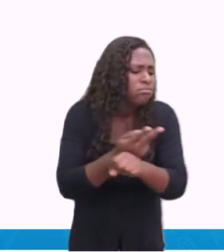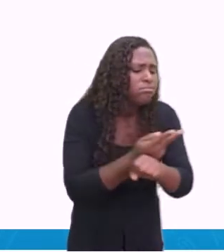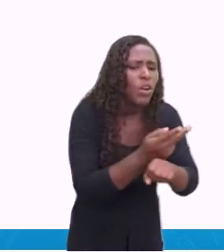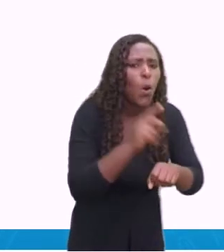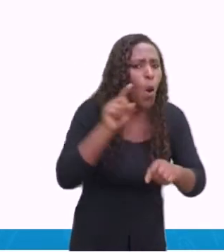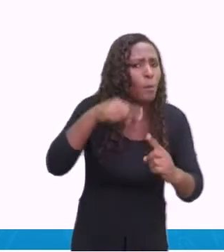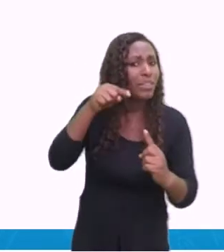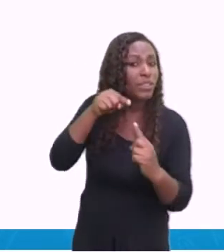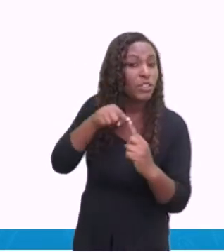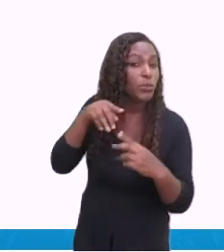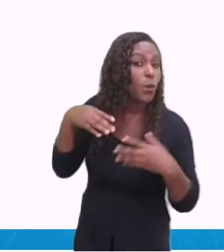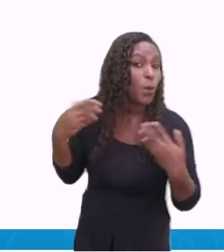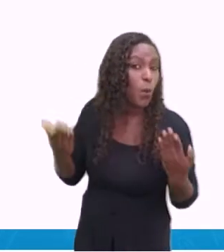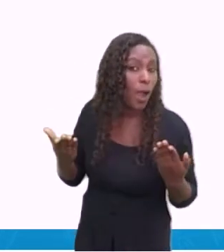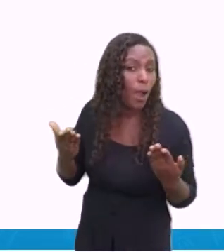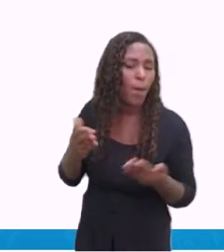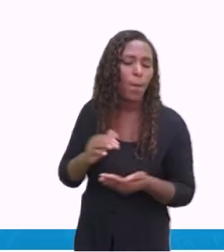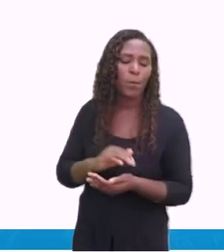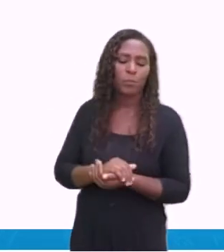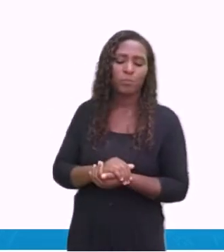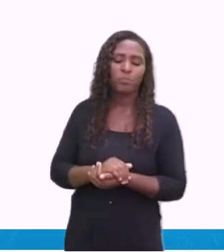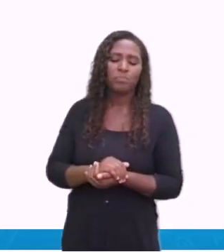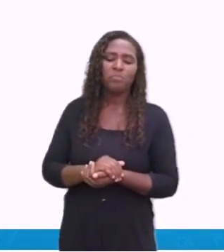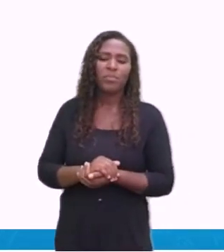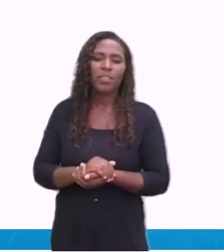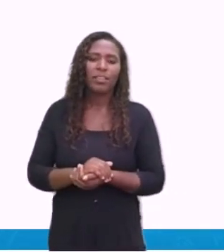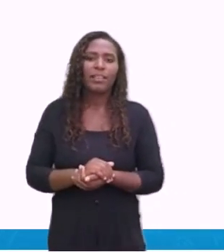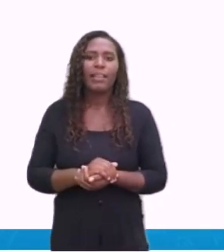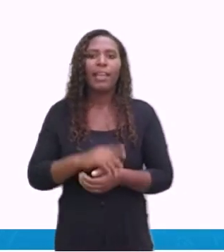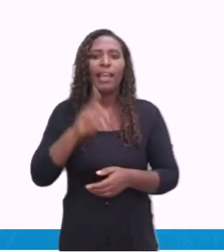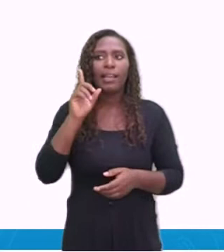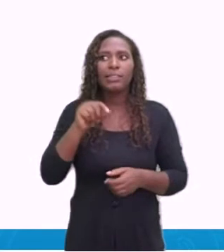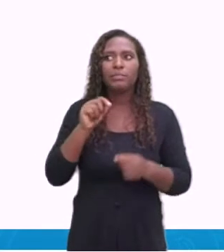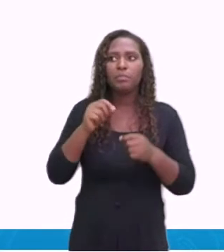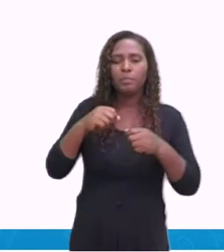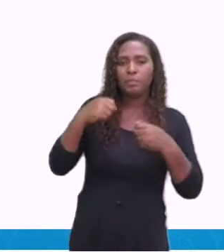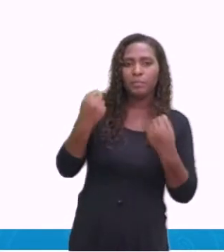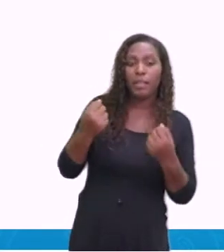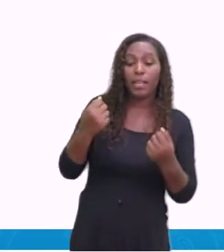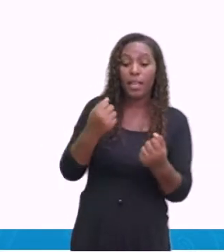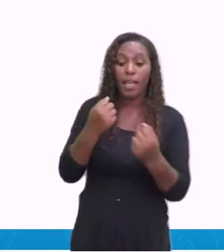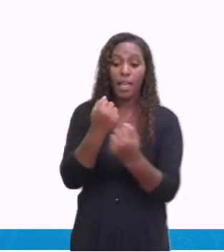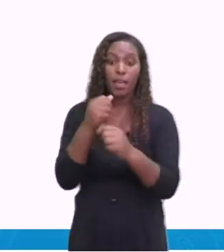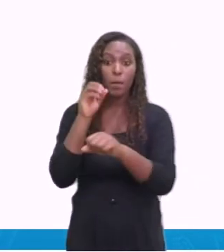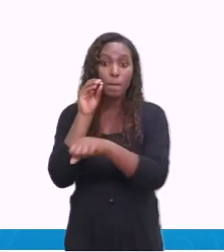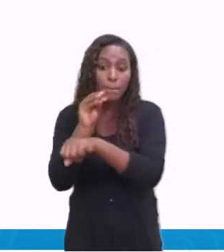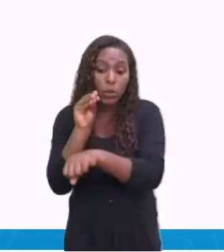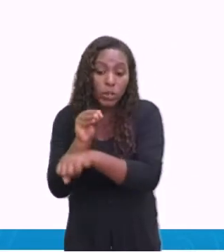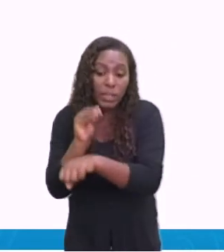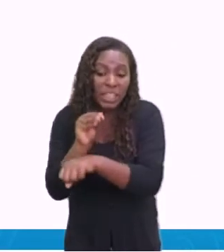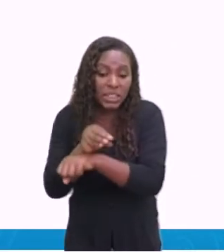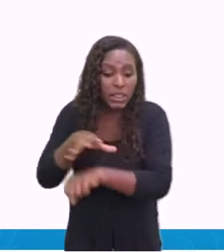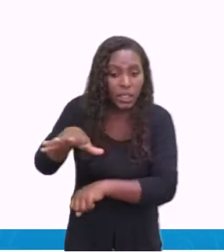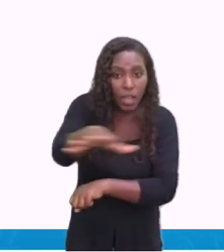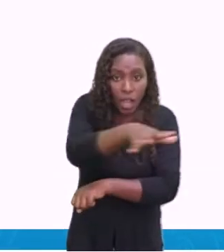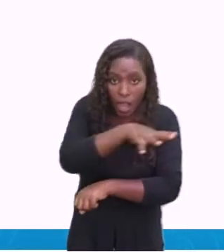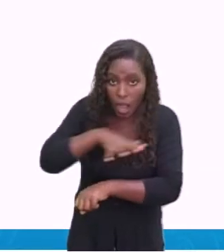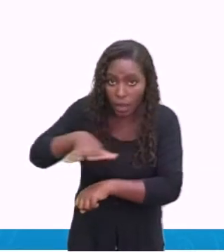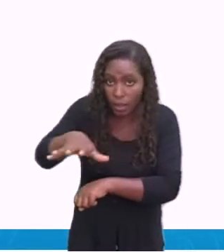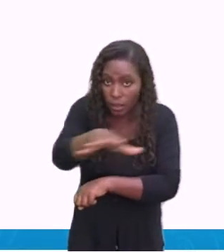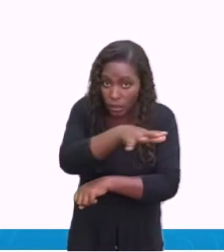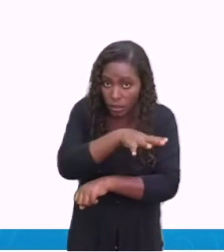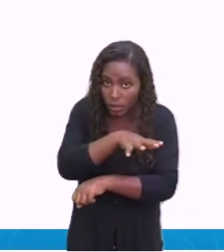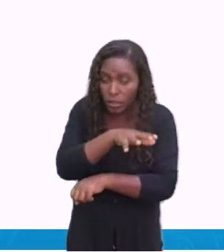o território de invasões estrangeiras, procurar metais preciosos, não esqueceram dos metais,